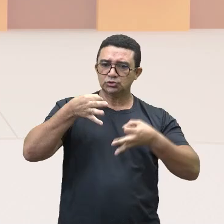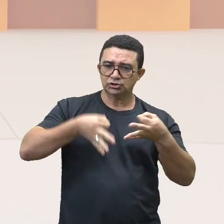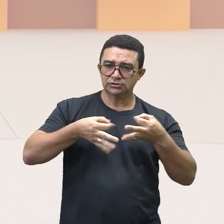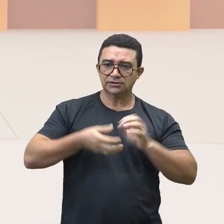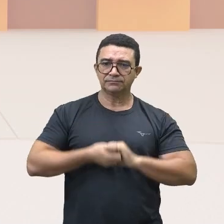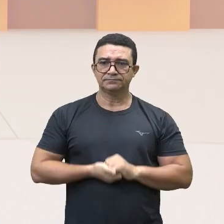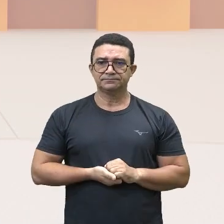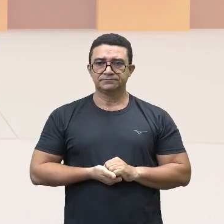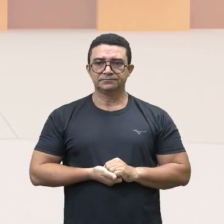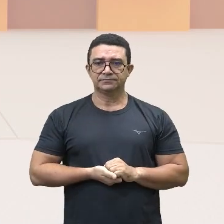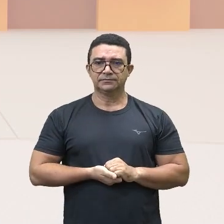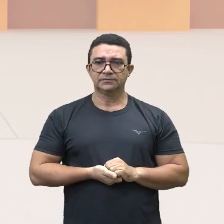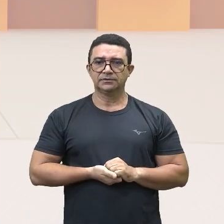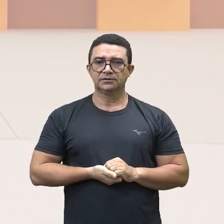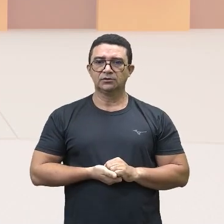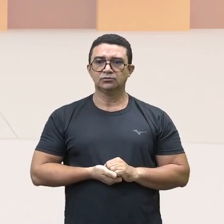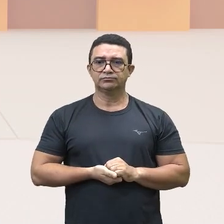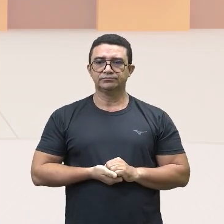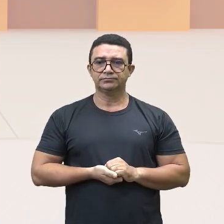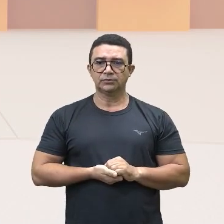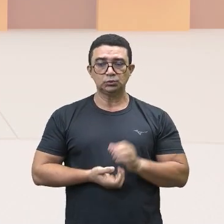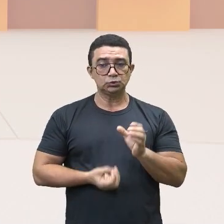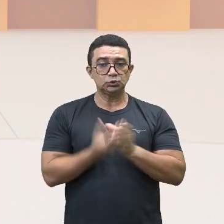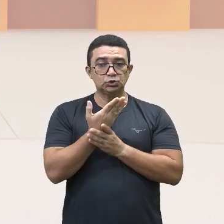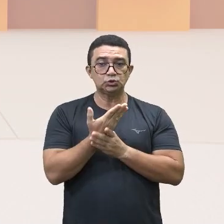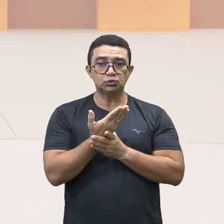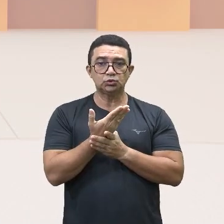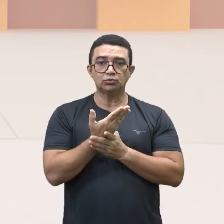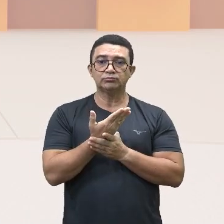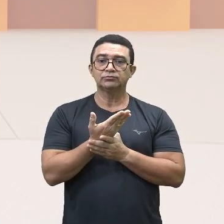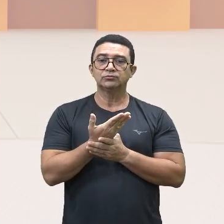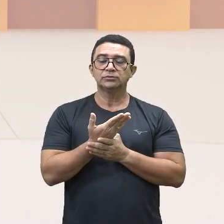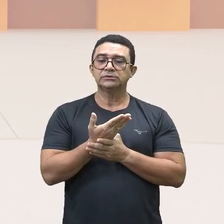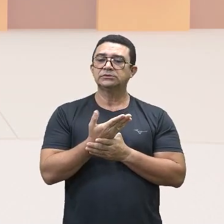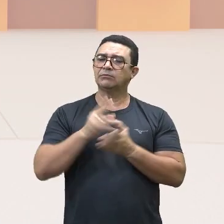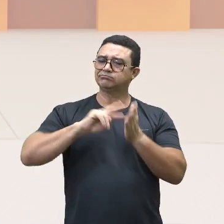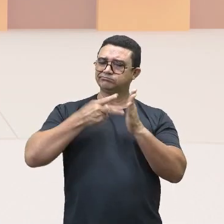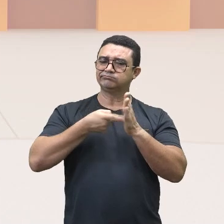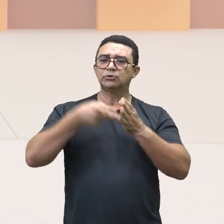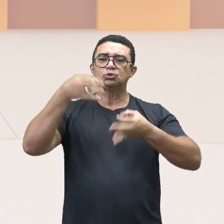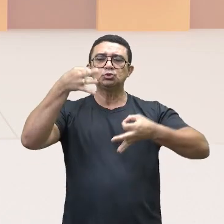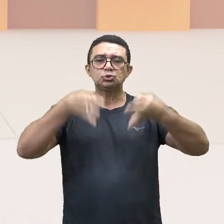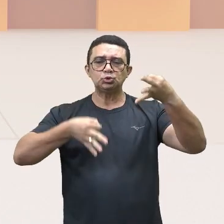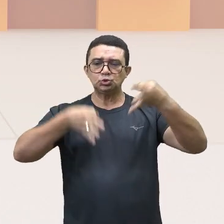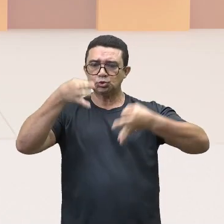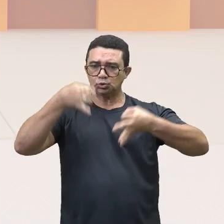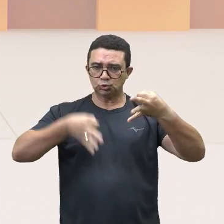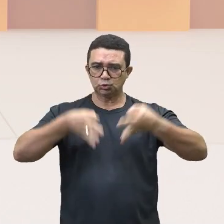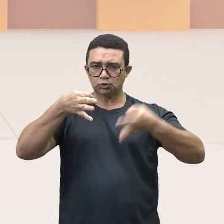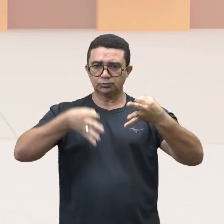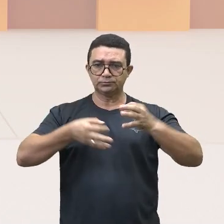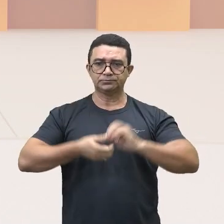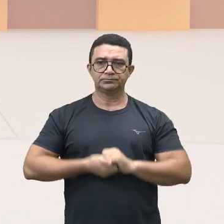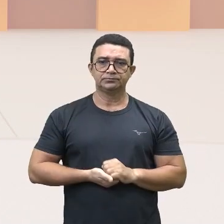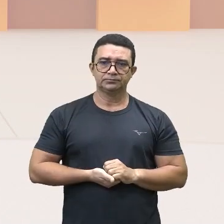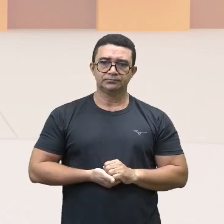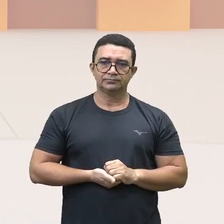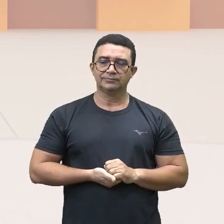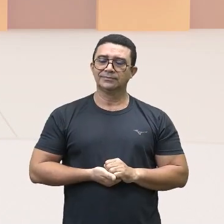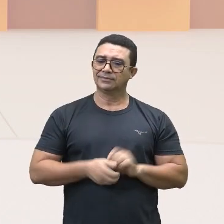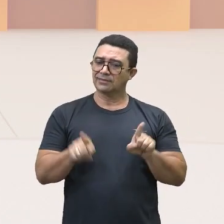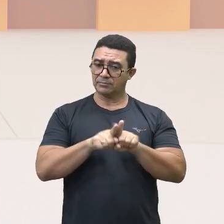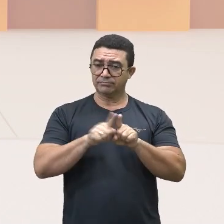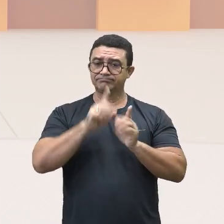iustitia, que provém de istus, né? Que significa justo, derivado de ius, que significa